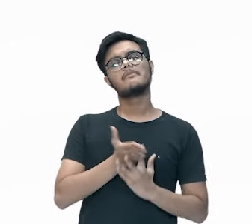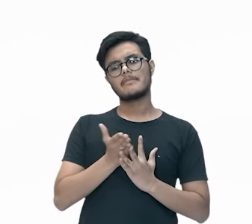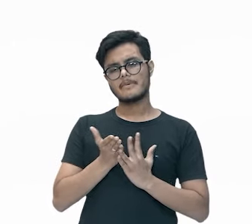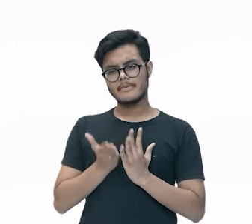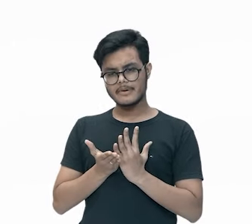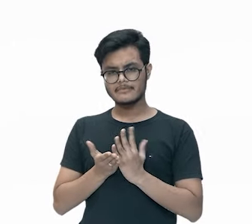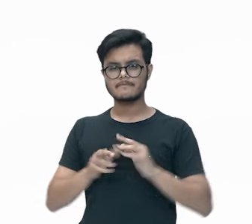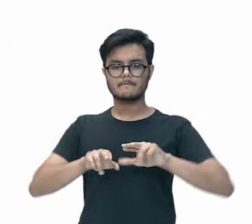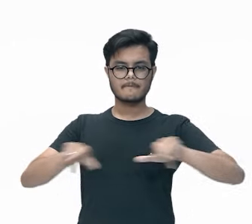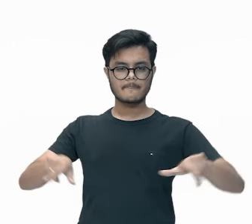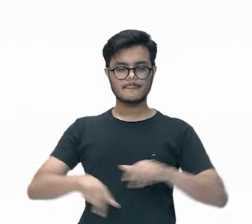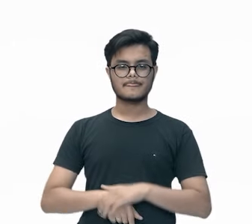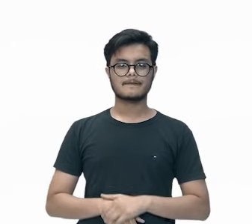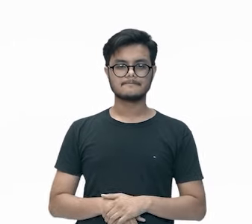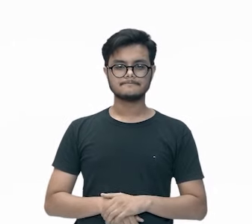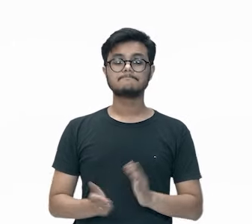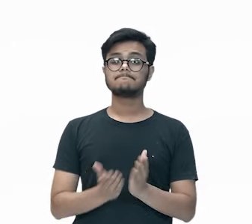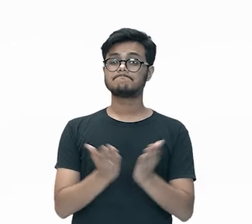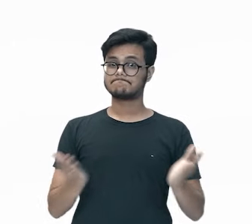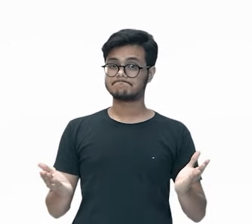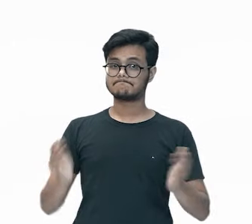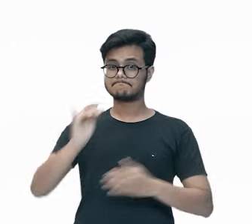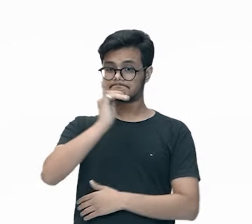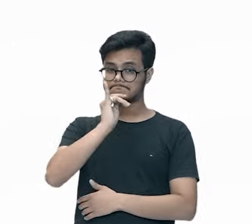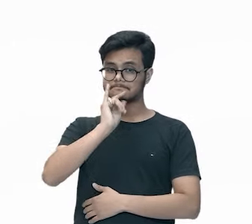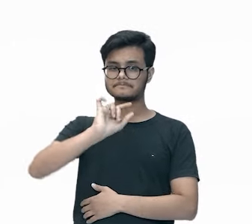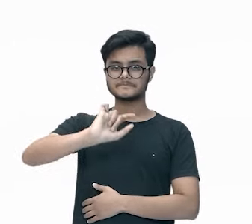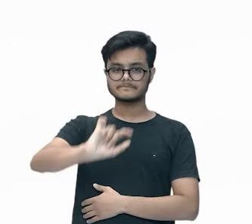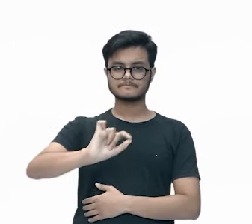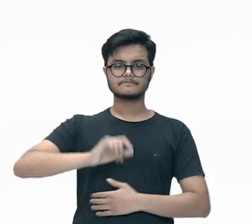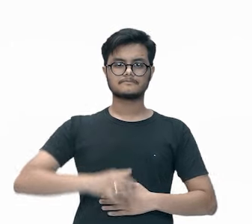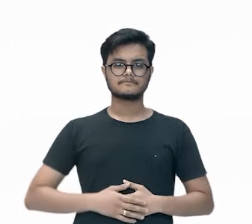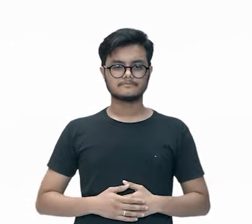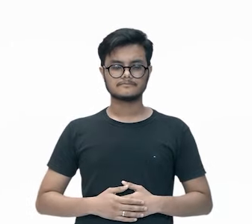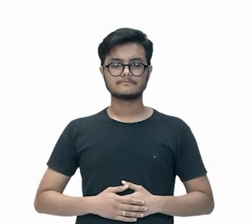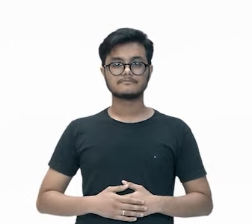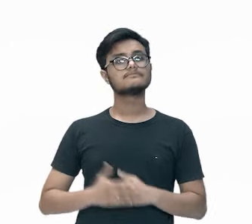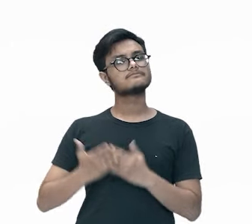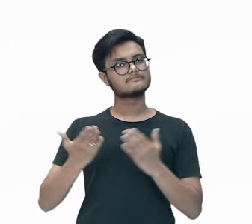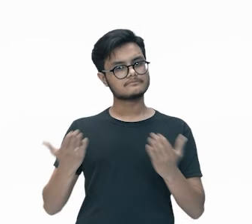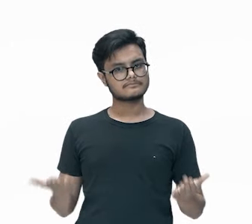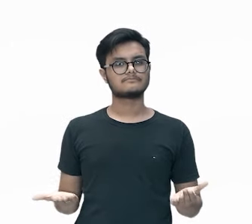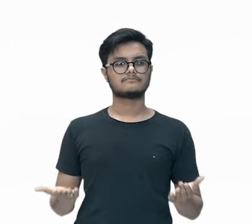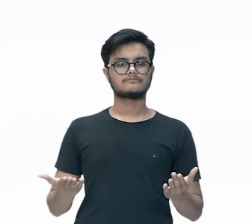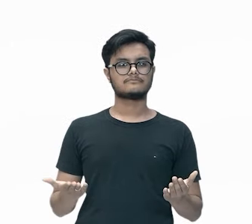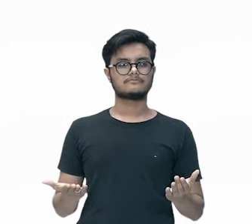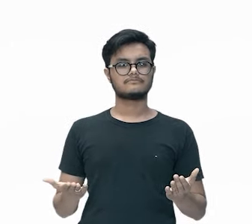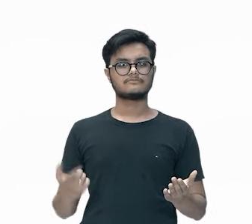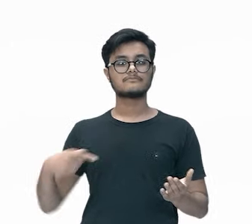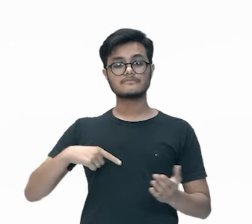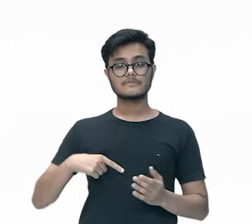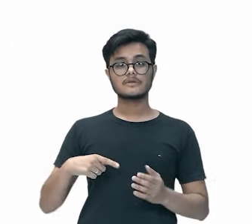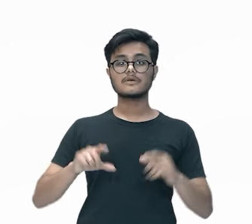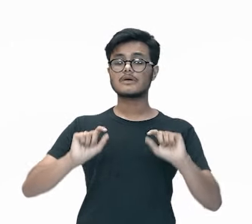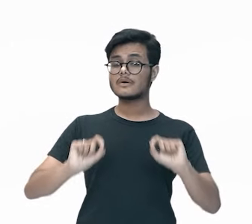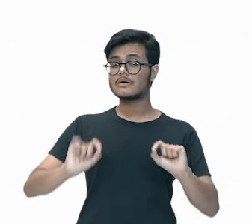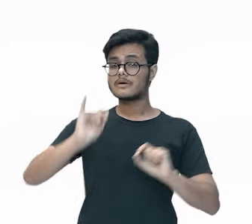proporções. Aqueles não cíclicos, né, ou seja, de cadeia aberta, que apresentam